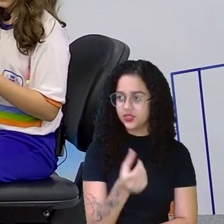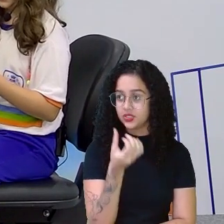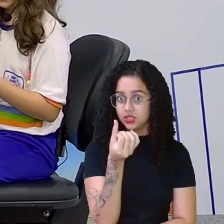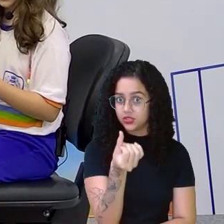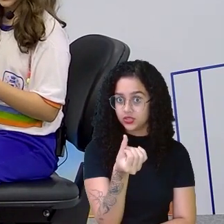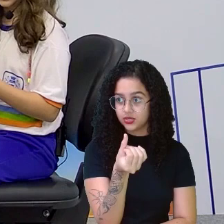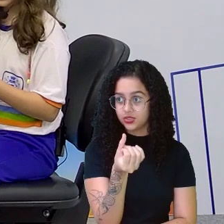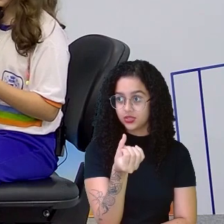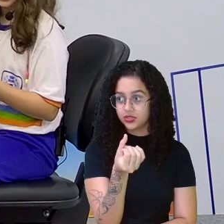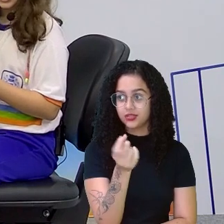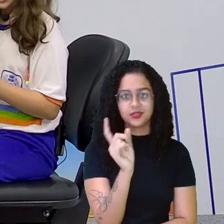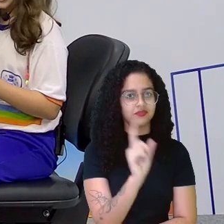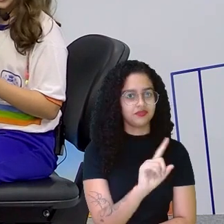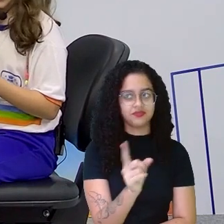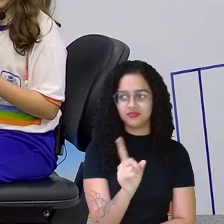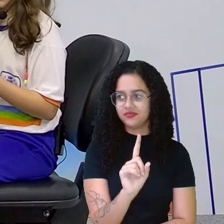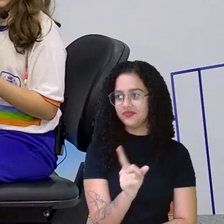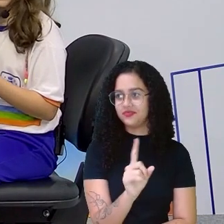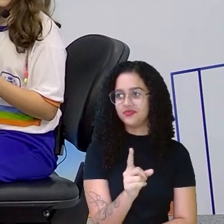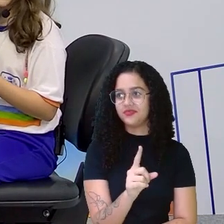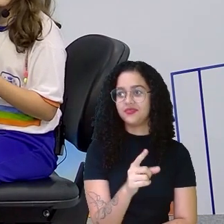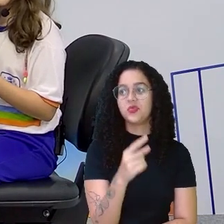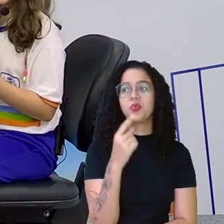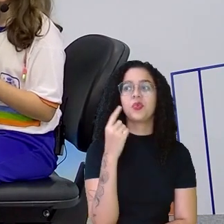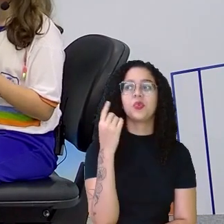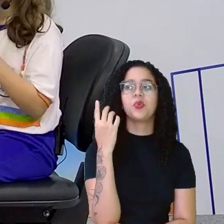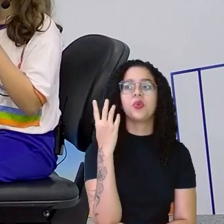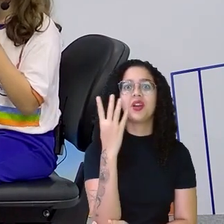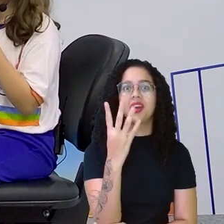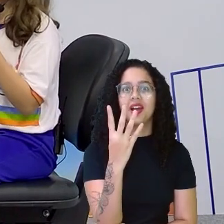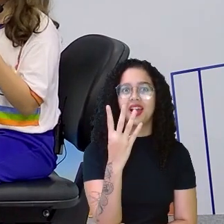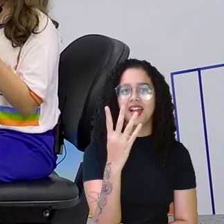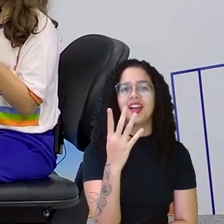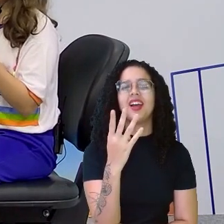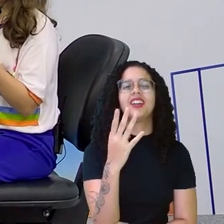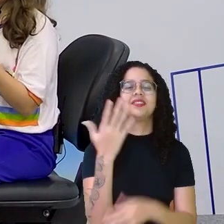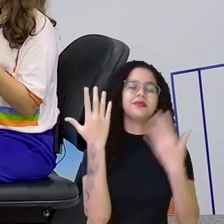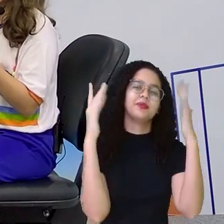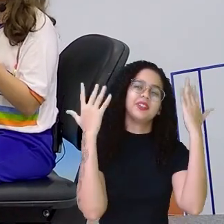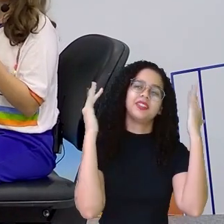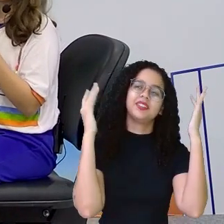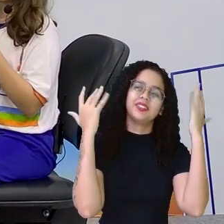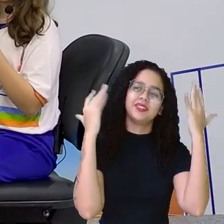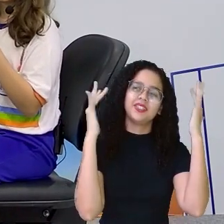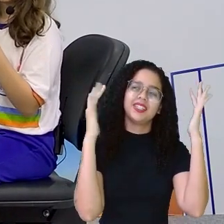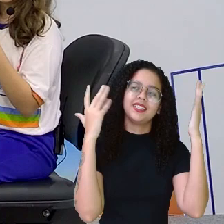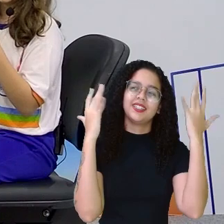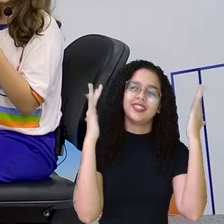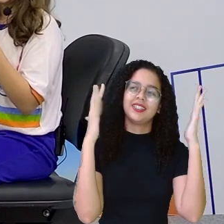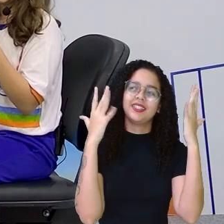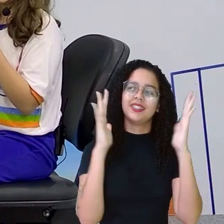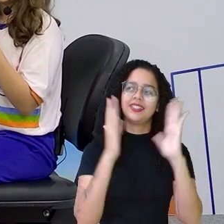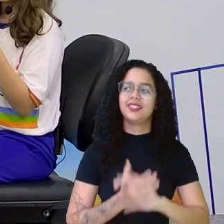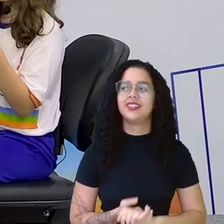Não. São 6? Não. Não, são? 4. Quatro.